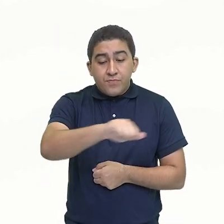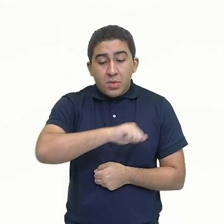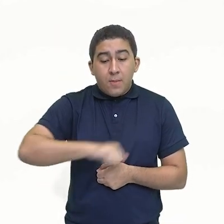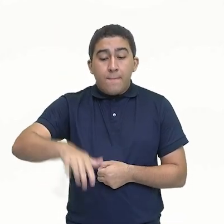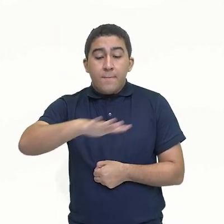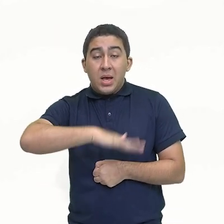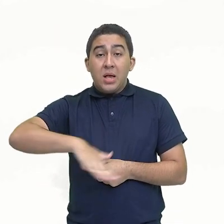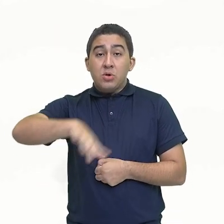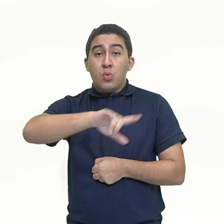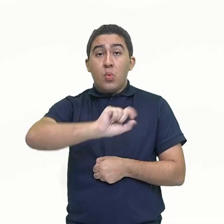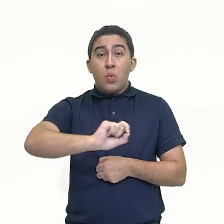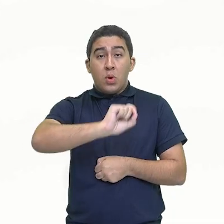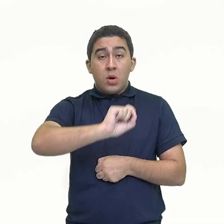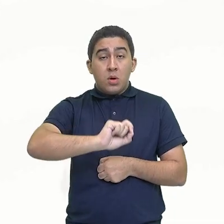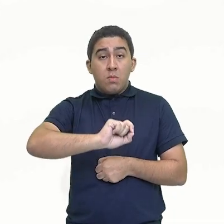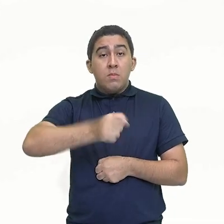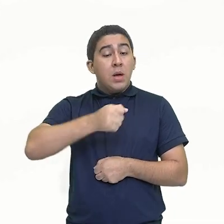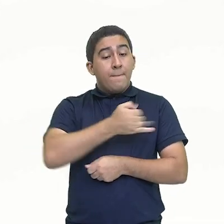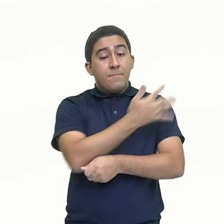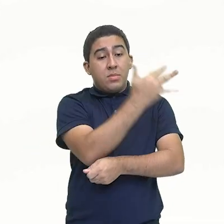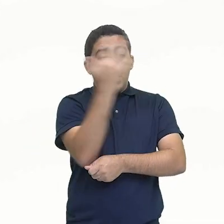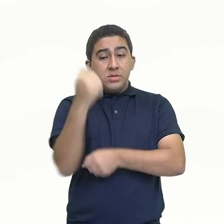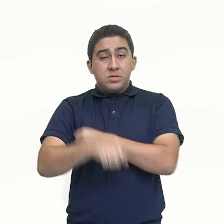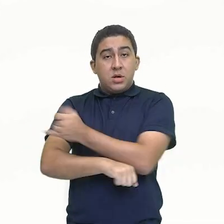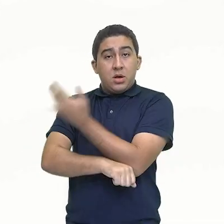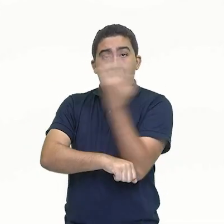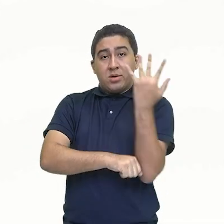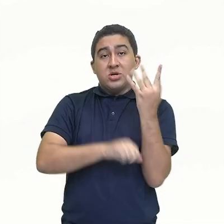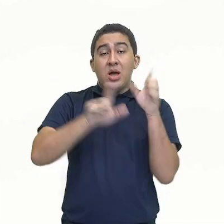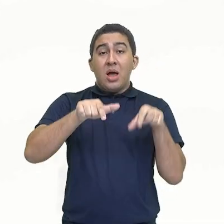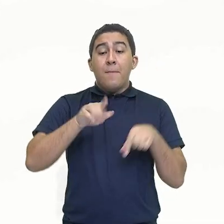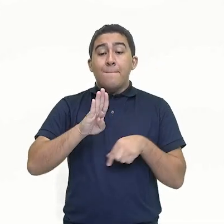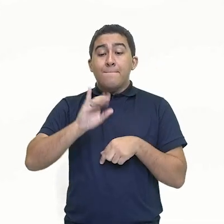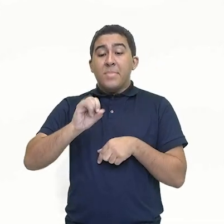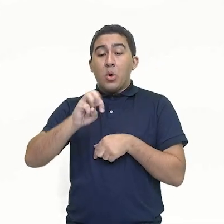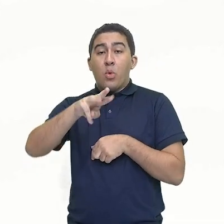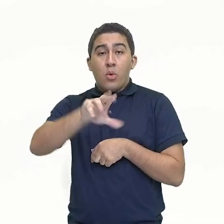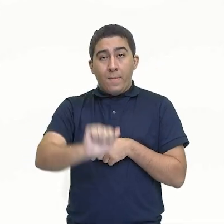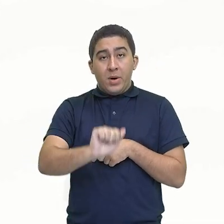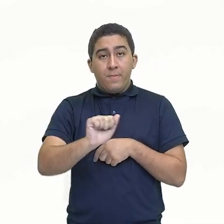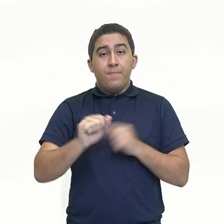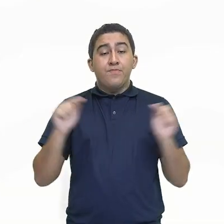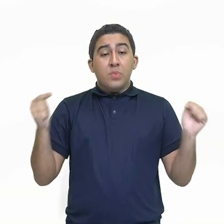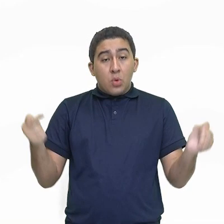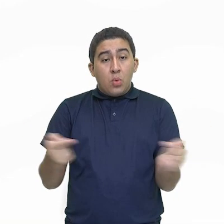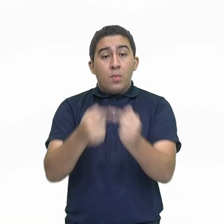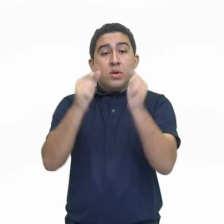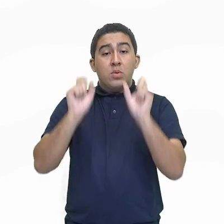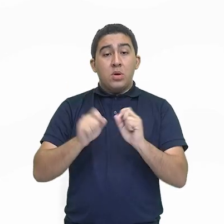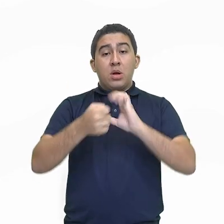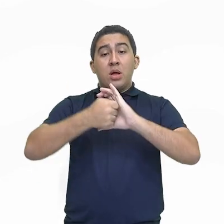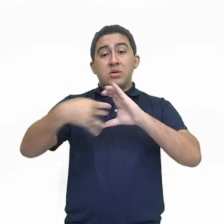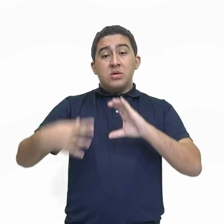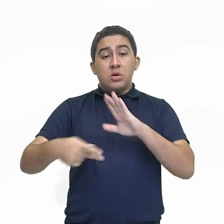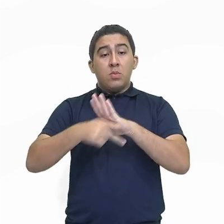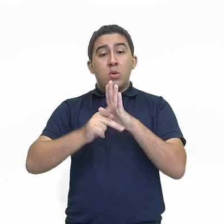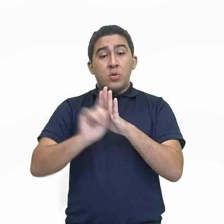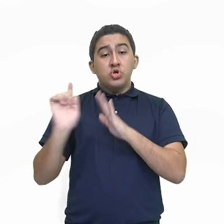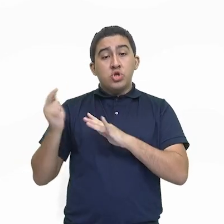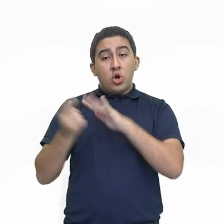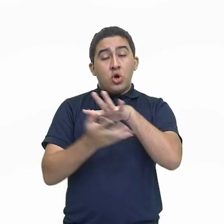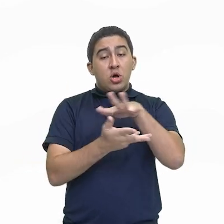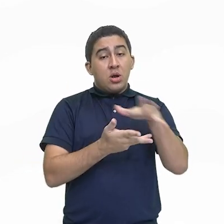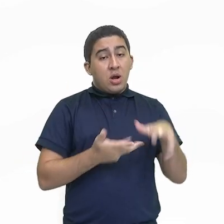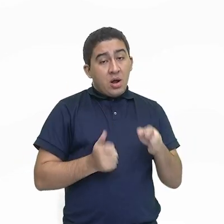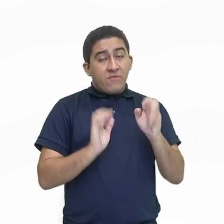paisagens, né? Estes são os biomas do mundo. Eles são definidos por condições